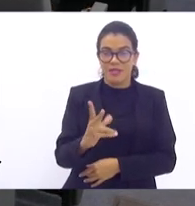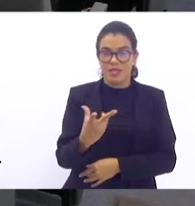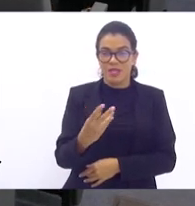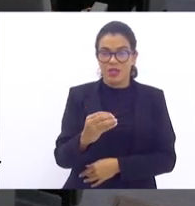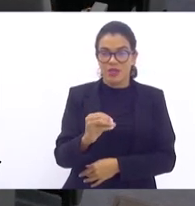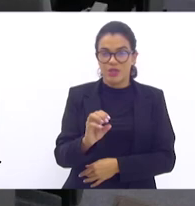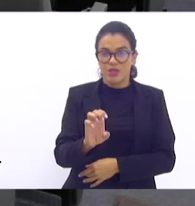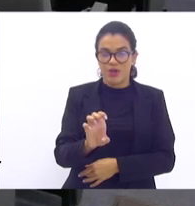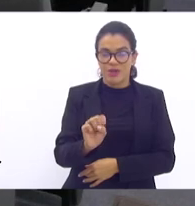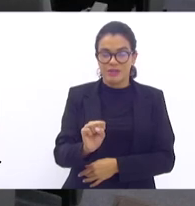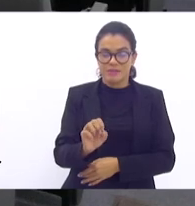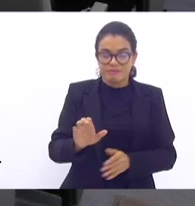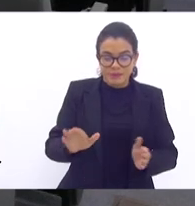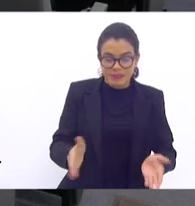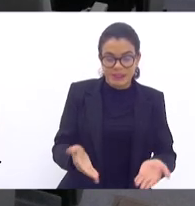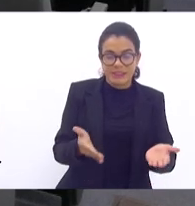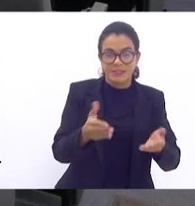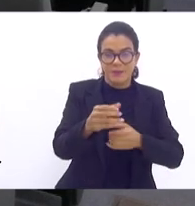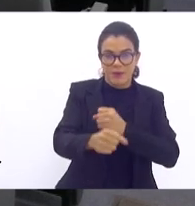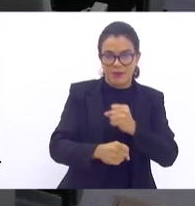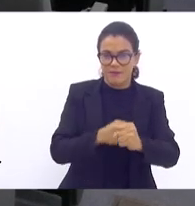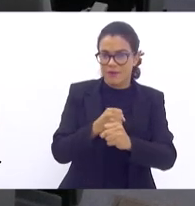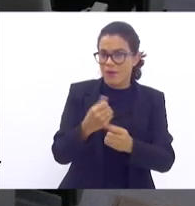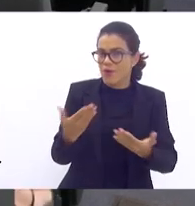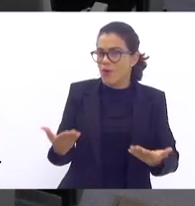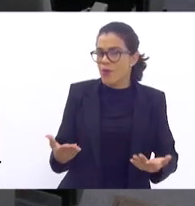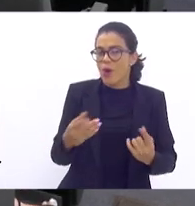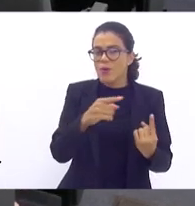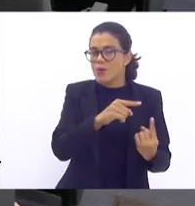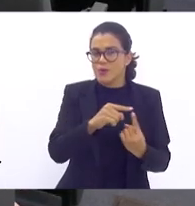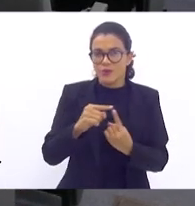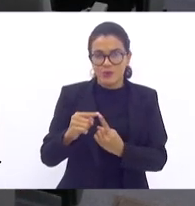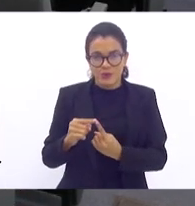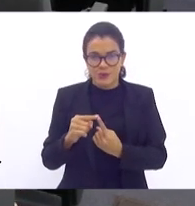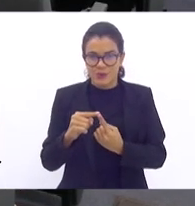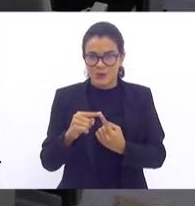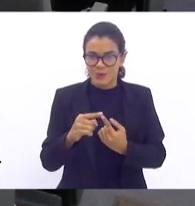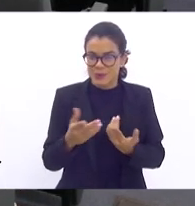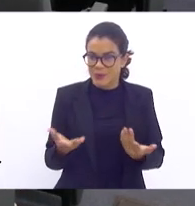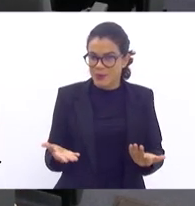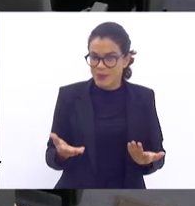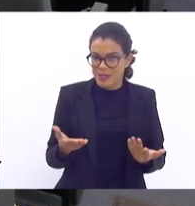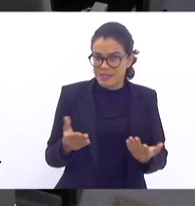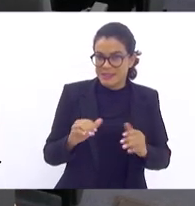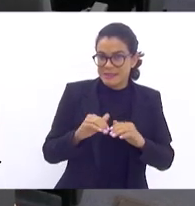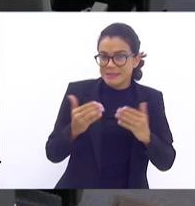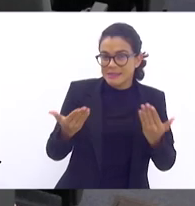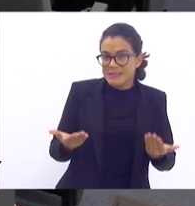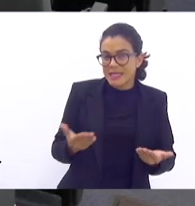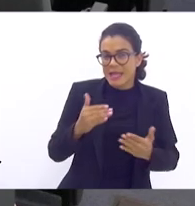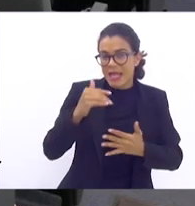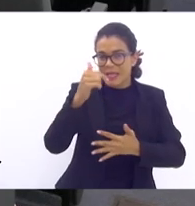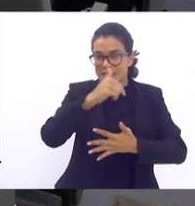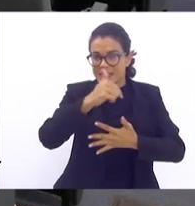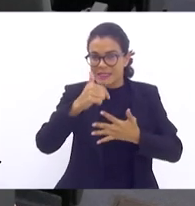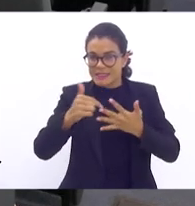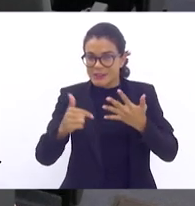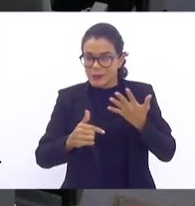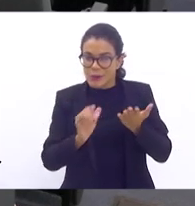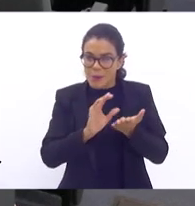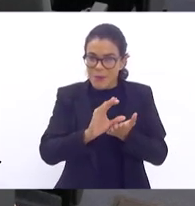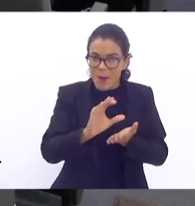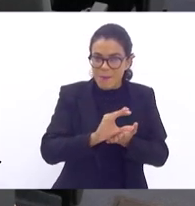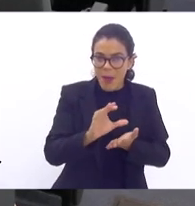de incentivo para o orçamento do ano que vem Qual é a efetividade disso Será que todos esses incentivos eles estão